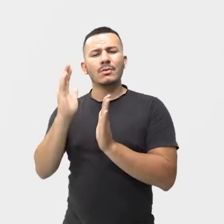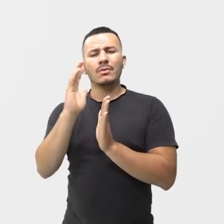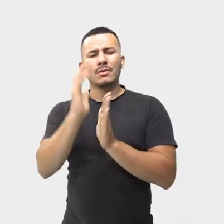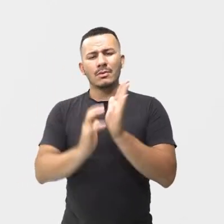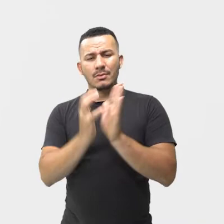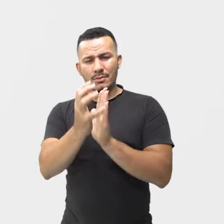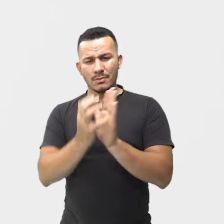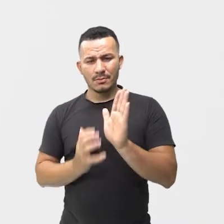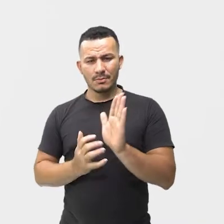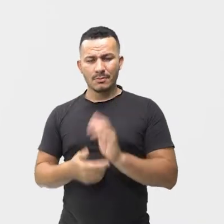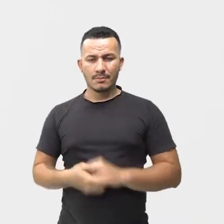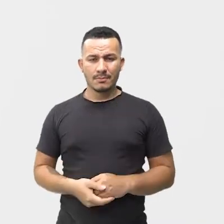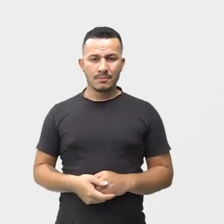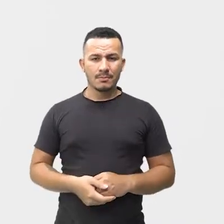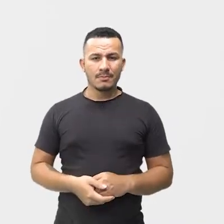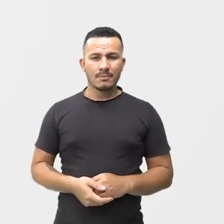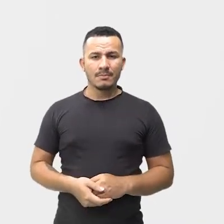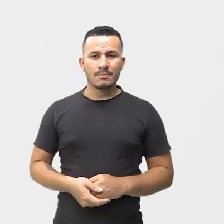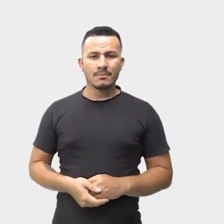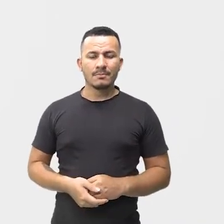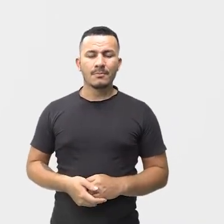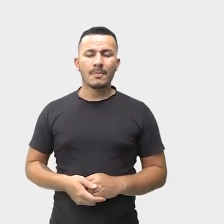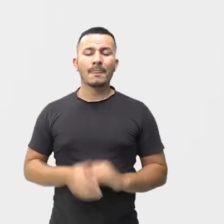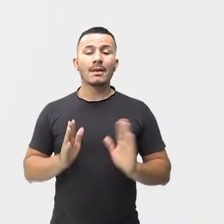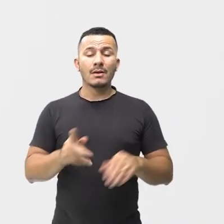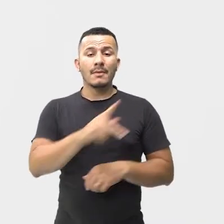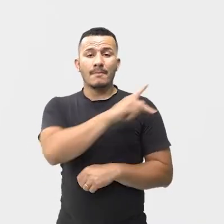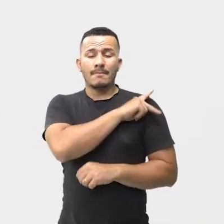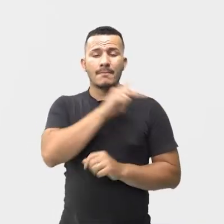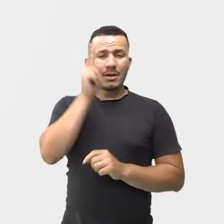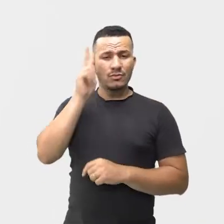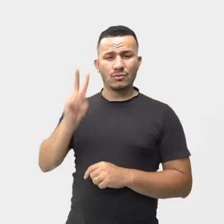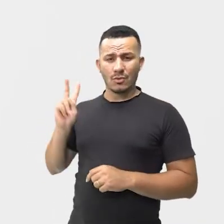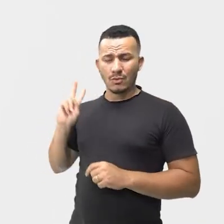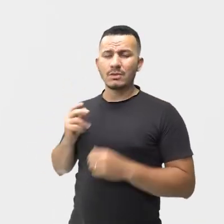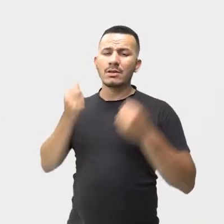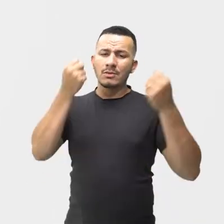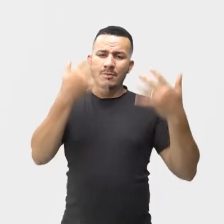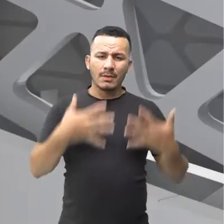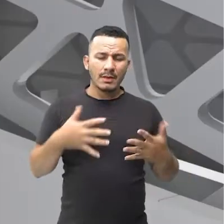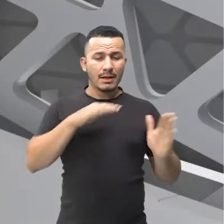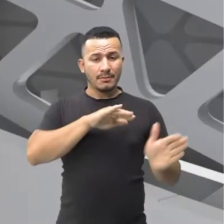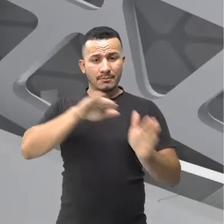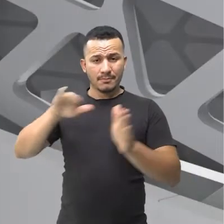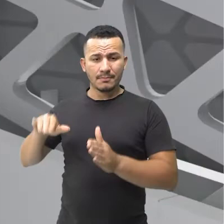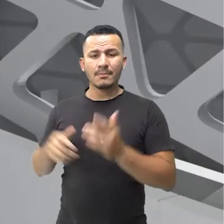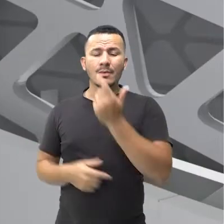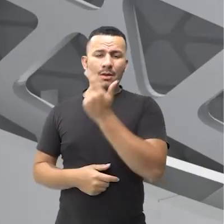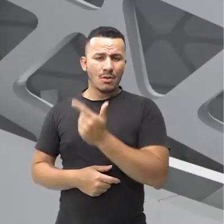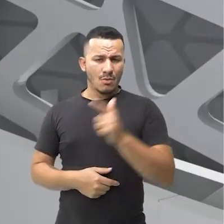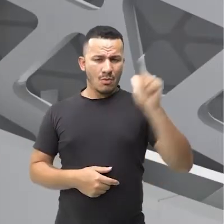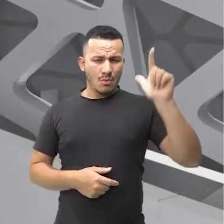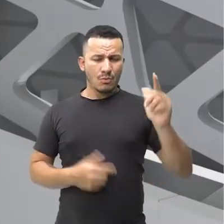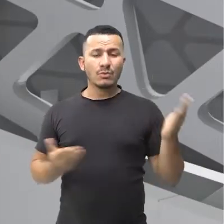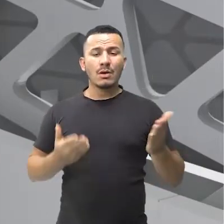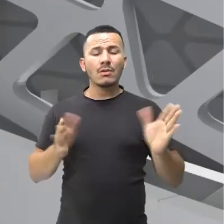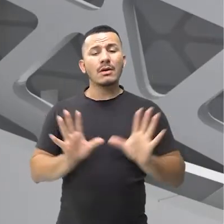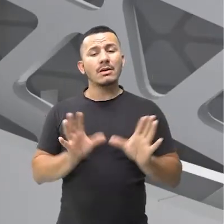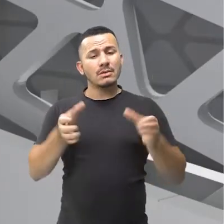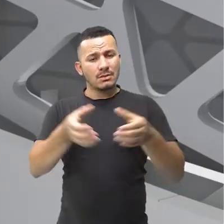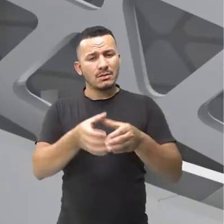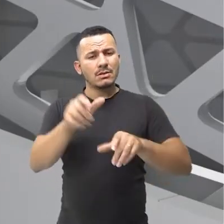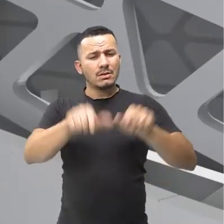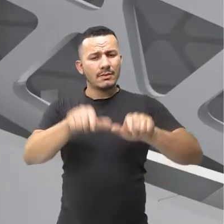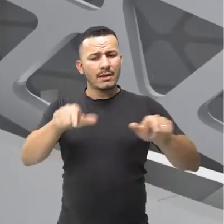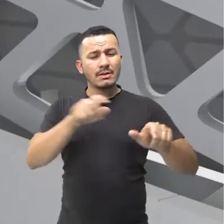rupestre. Bem, a gente já falou um pouco sobre a pré-história, agora a gente vai falar sobre uma outra civilização que é chamada